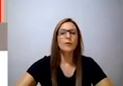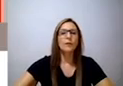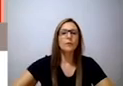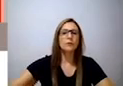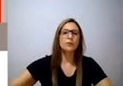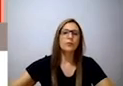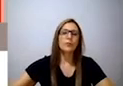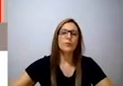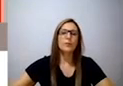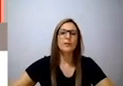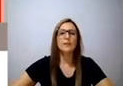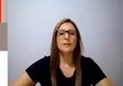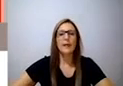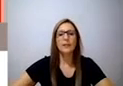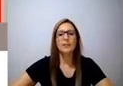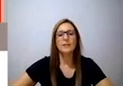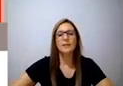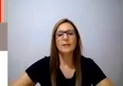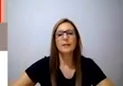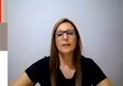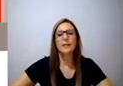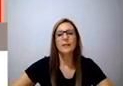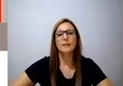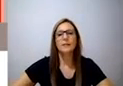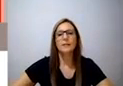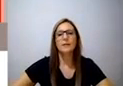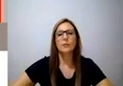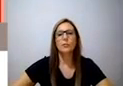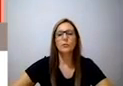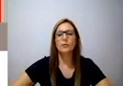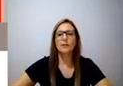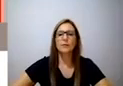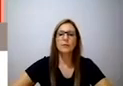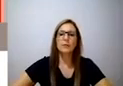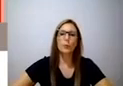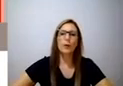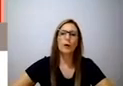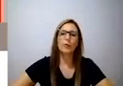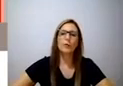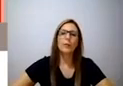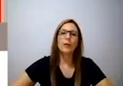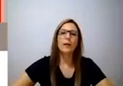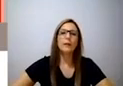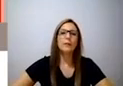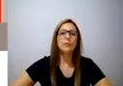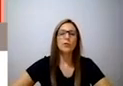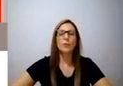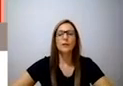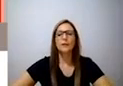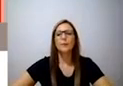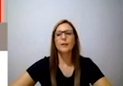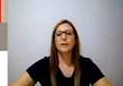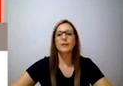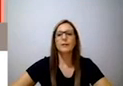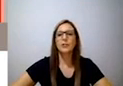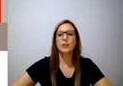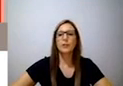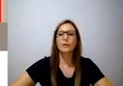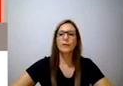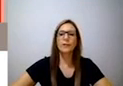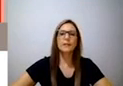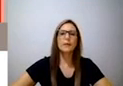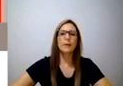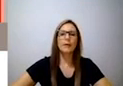No final de 2017, a Secretaria da Saúde do Estado de São Paulo, ela iniciou uma campanha que se